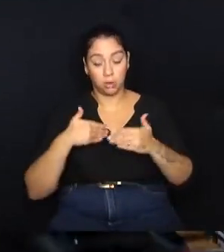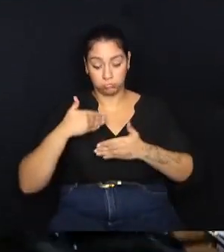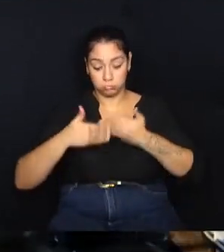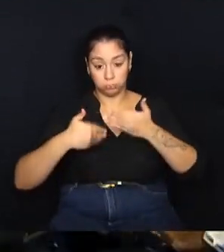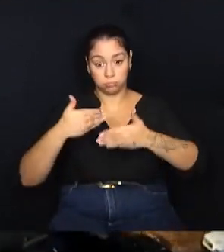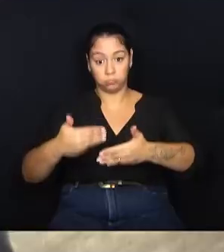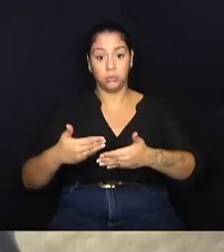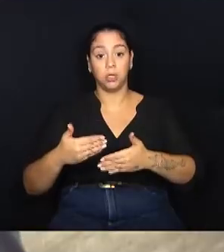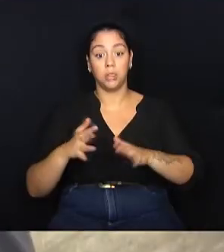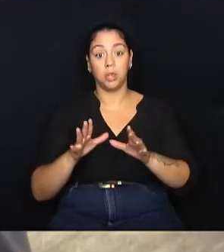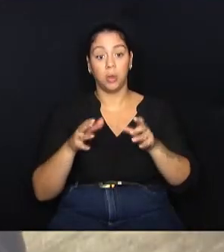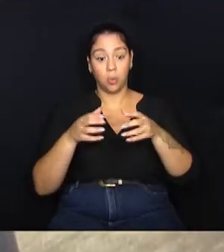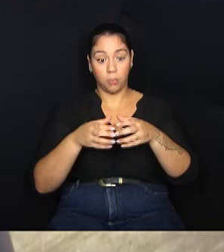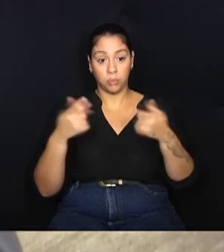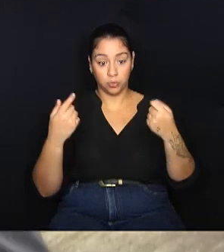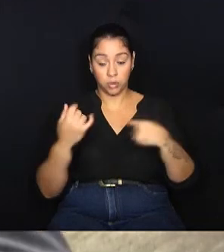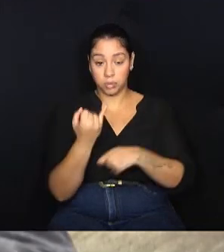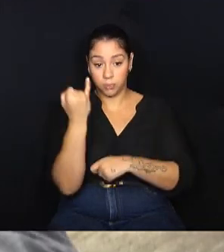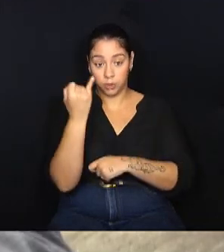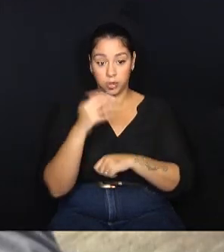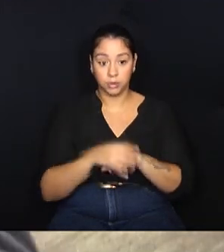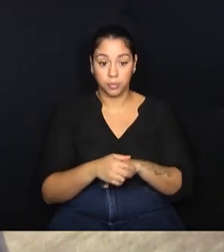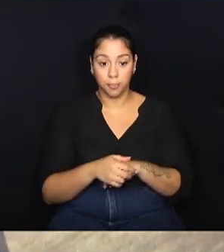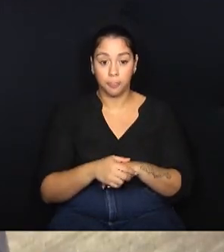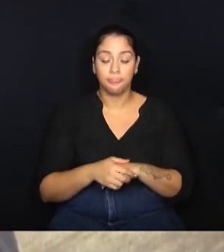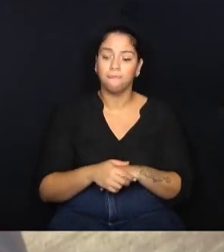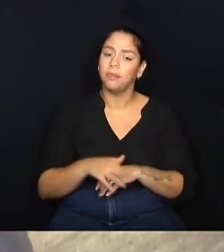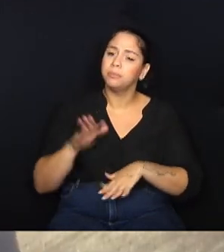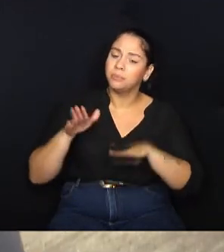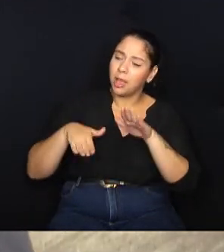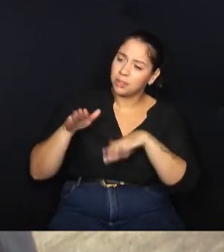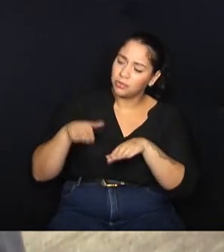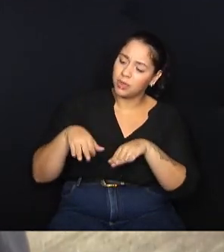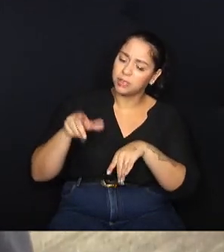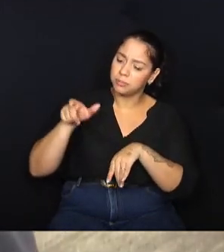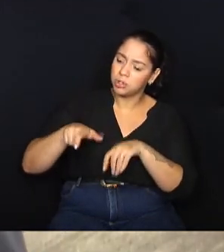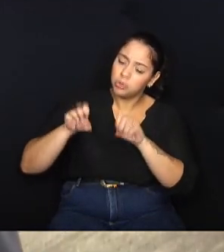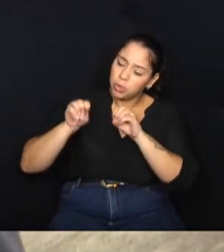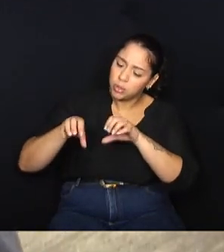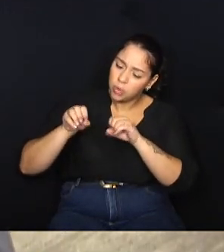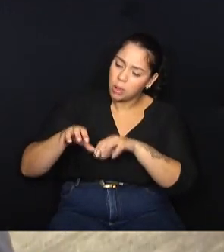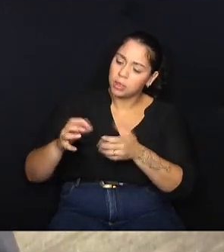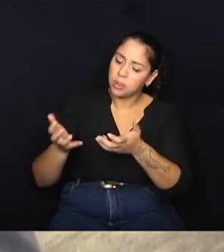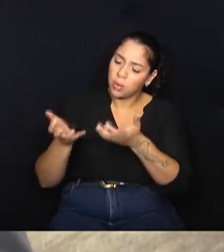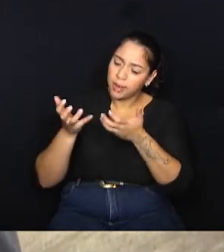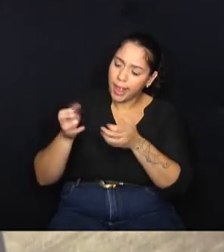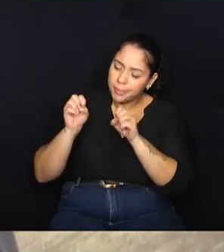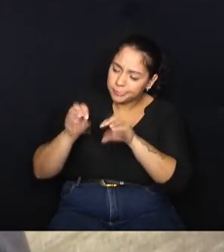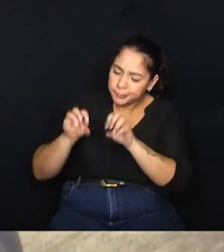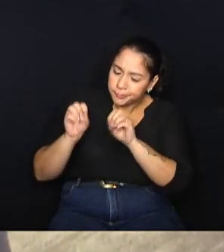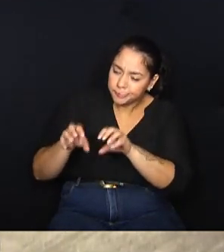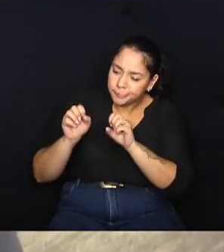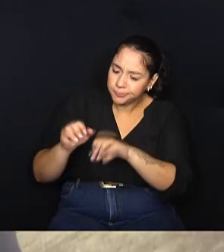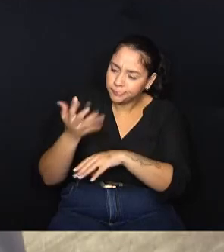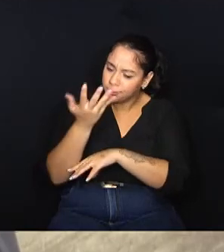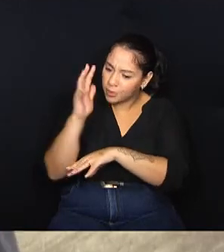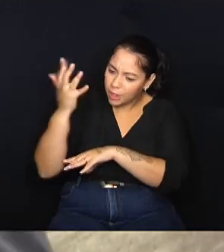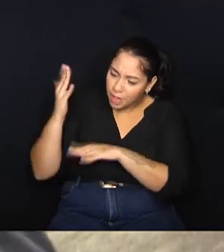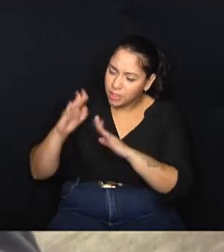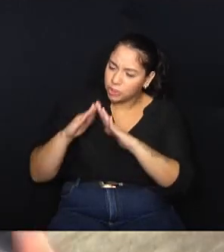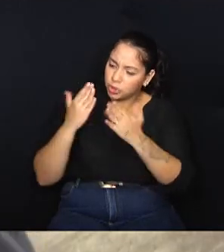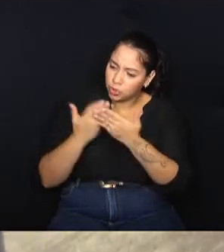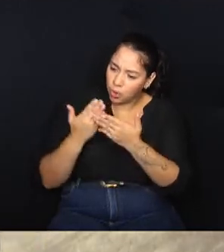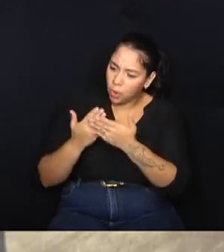comissões pertinentes. Muitas vezes o educador está a fim de trabalhar a educação ambiental, as escolas estão a fim de